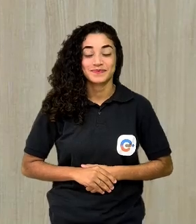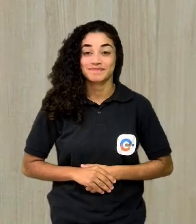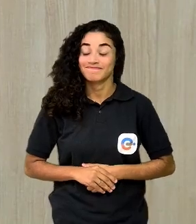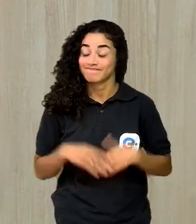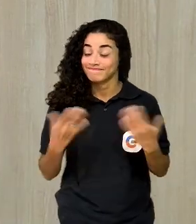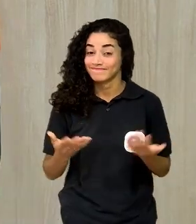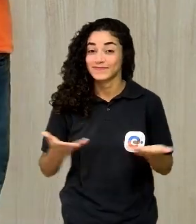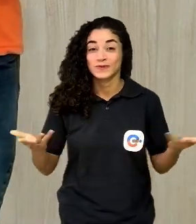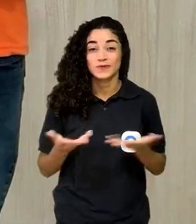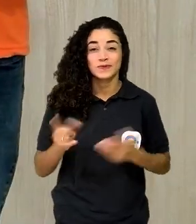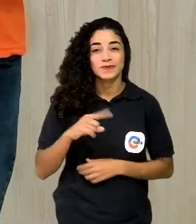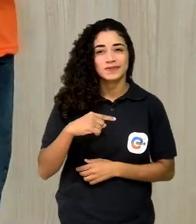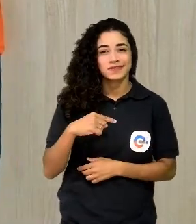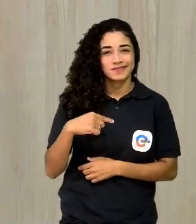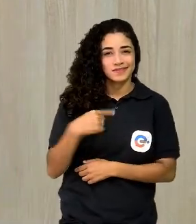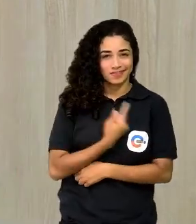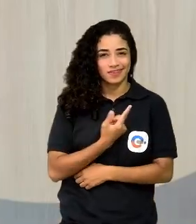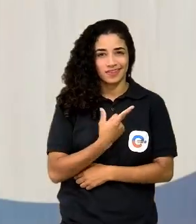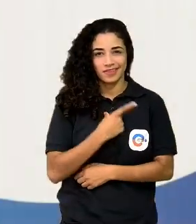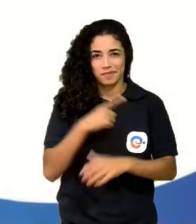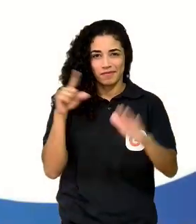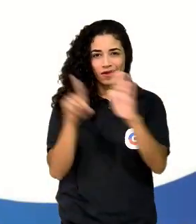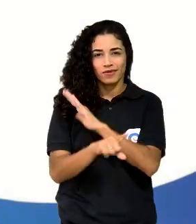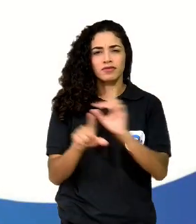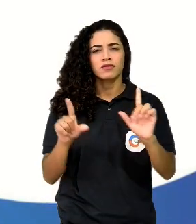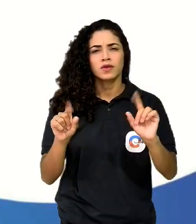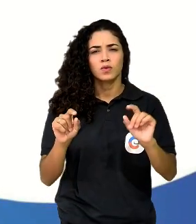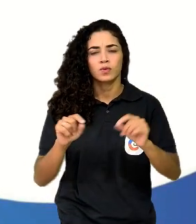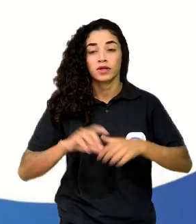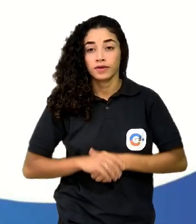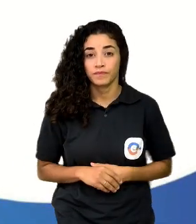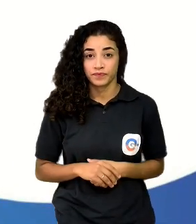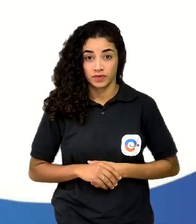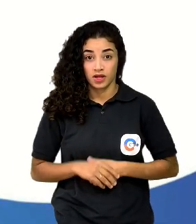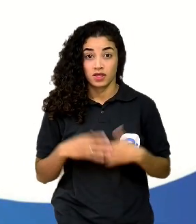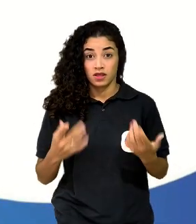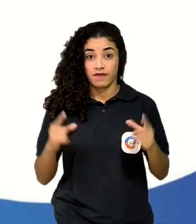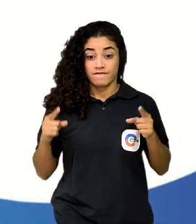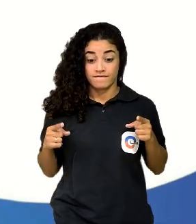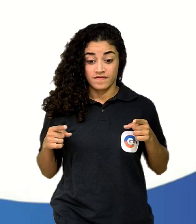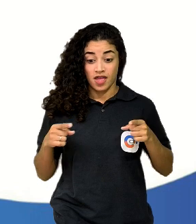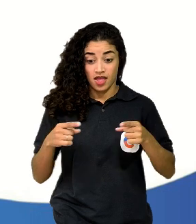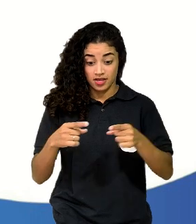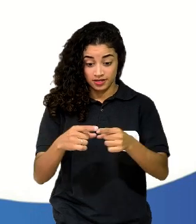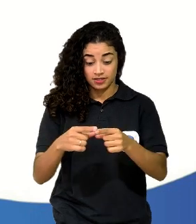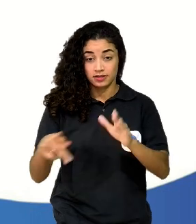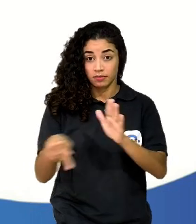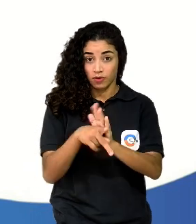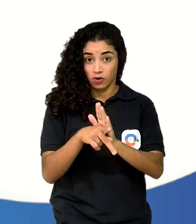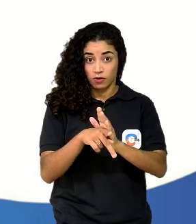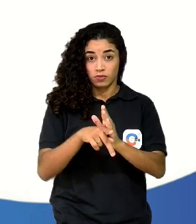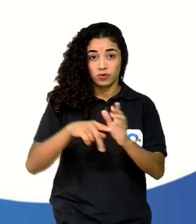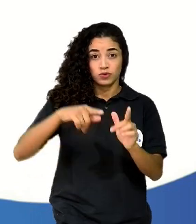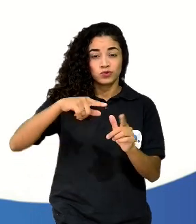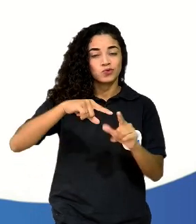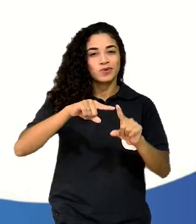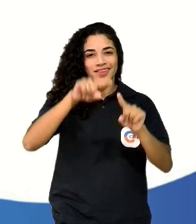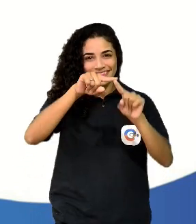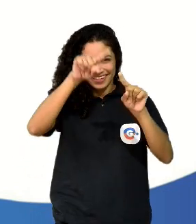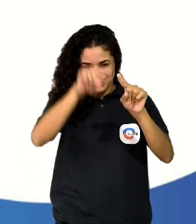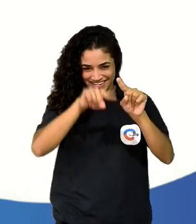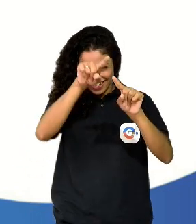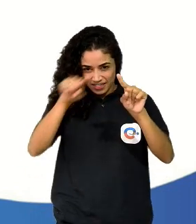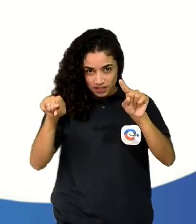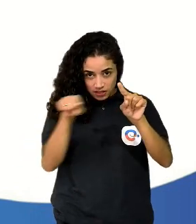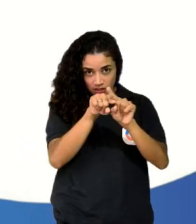Hoje a nossa questão traz o seguinte: os vértices do triângulo representado no plano